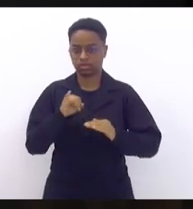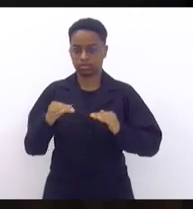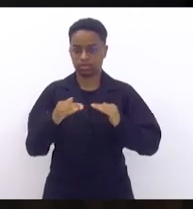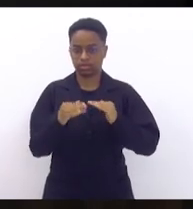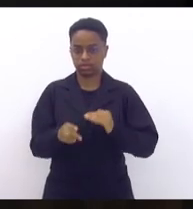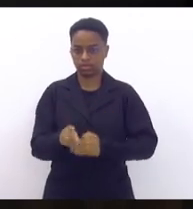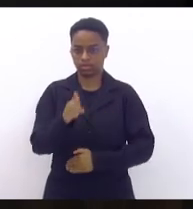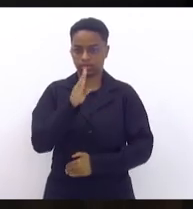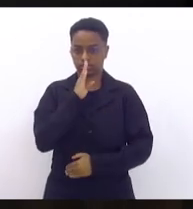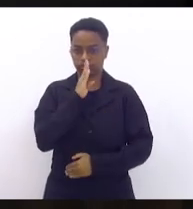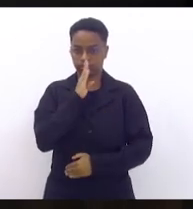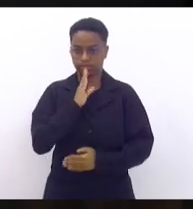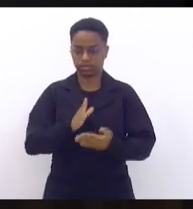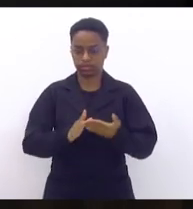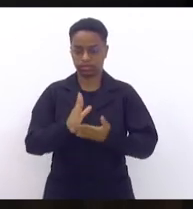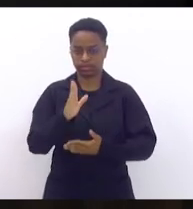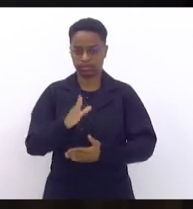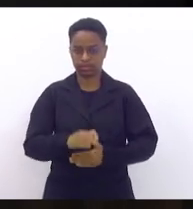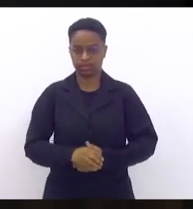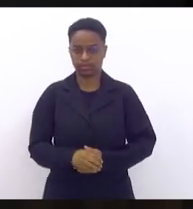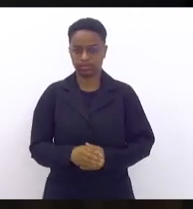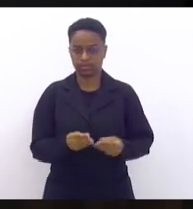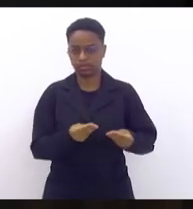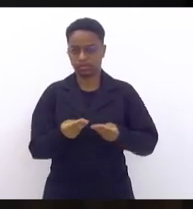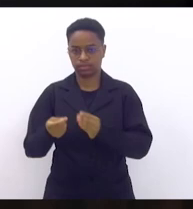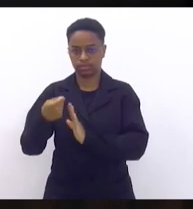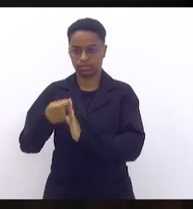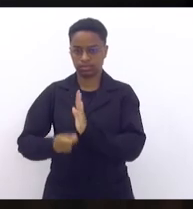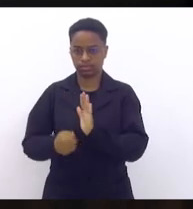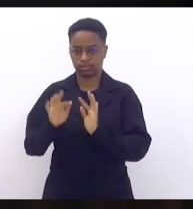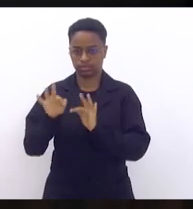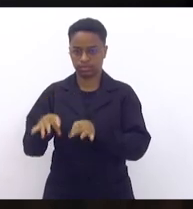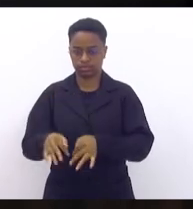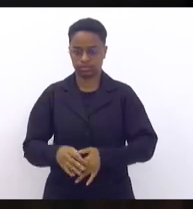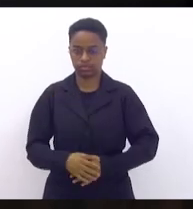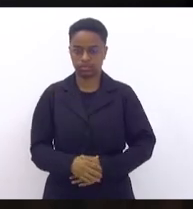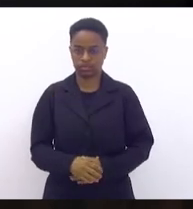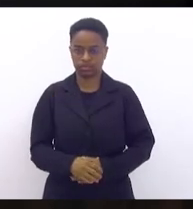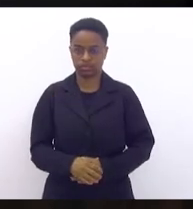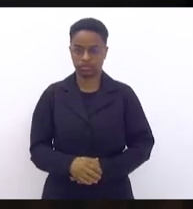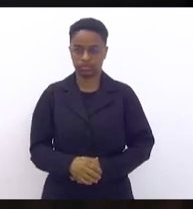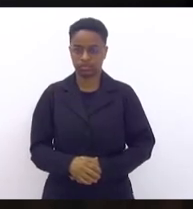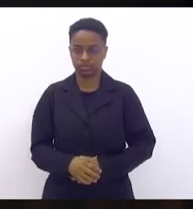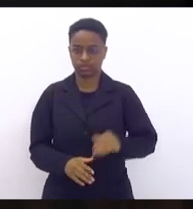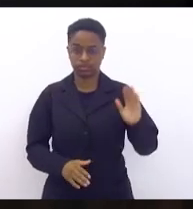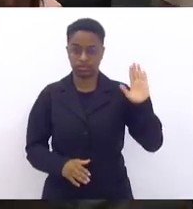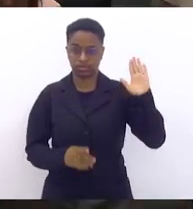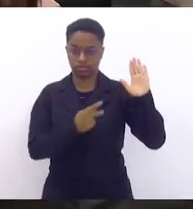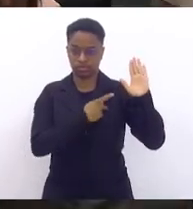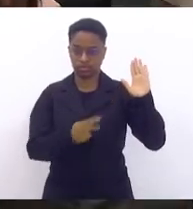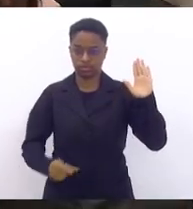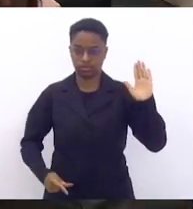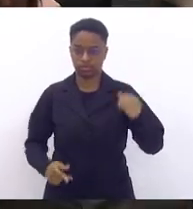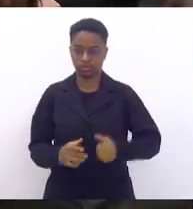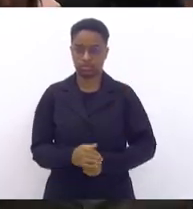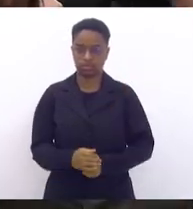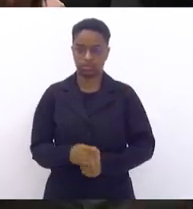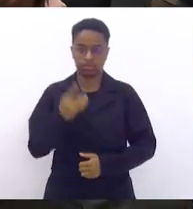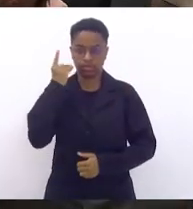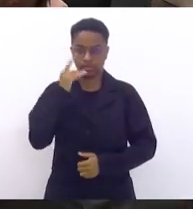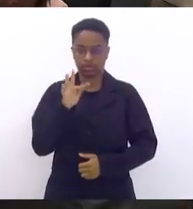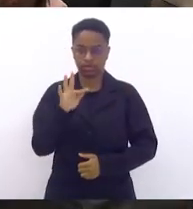aprovam, permaneçam como estão. Aprovado. Vai à redação final. Senhor presidente. Deputado Flávio